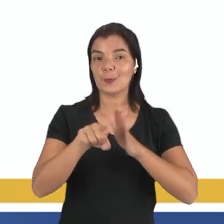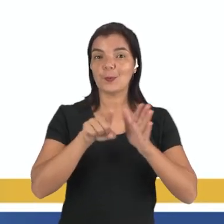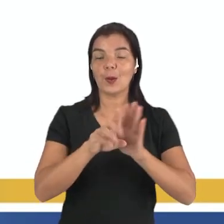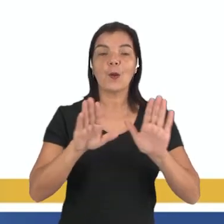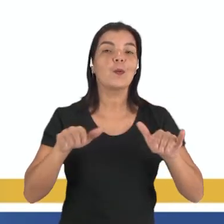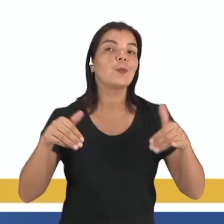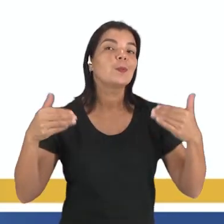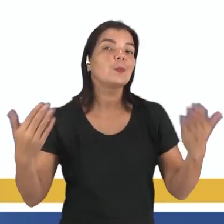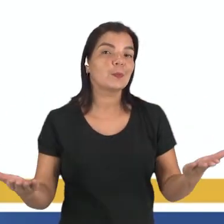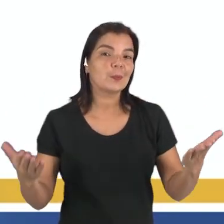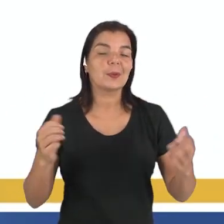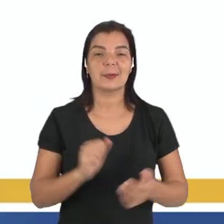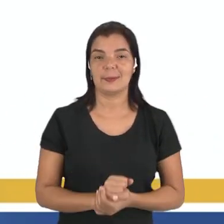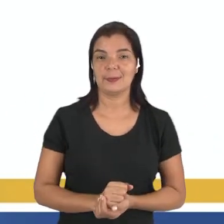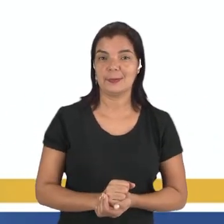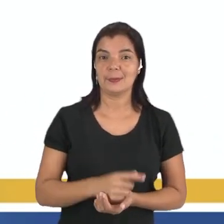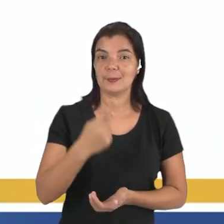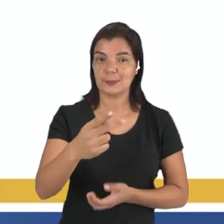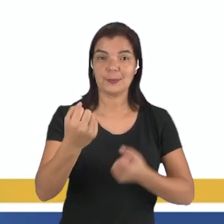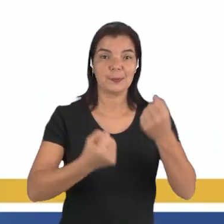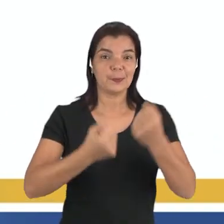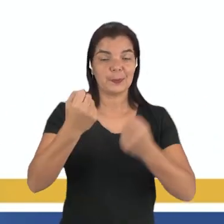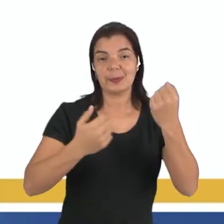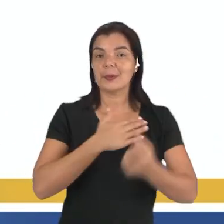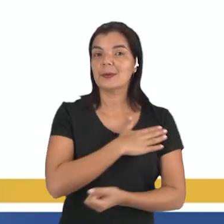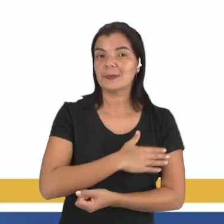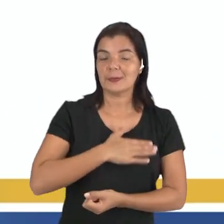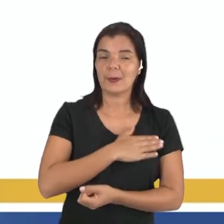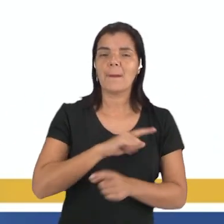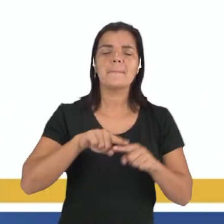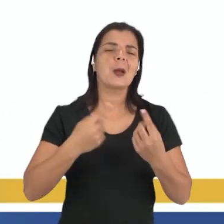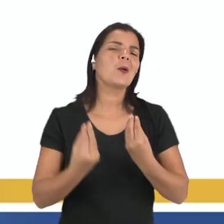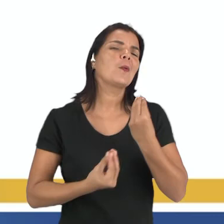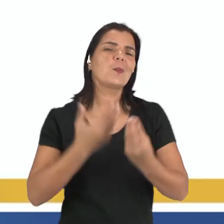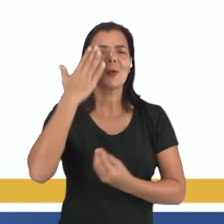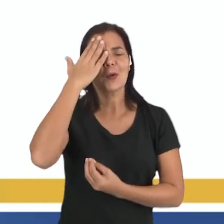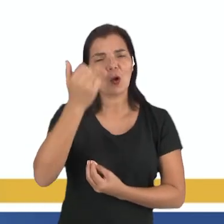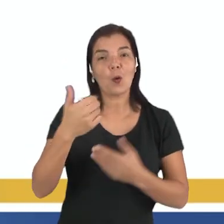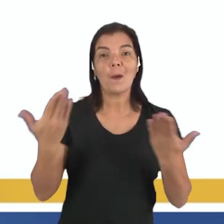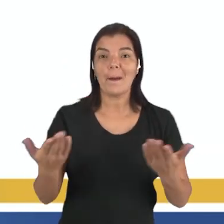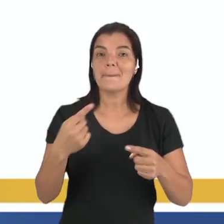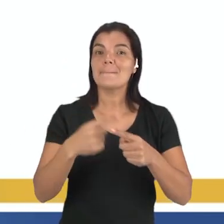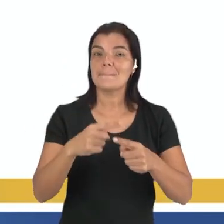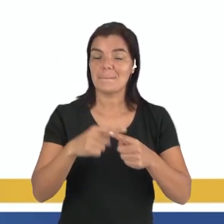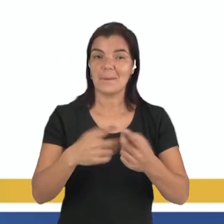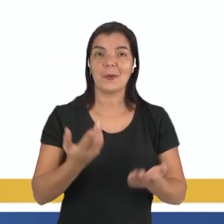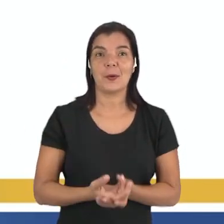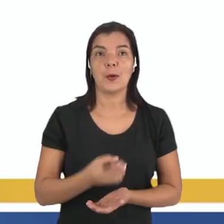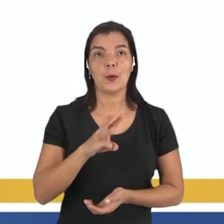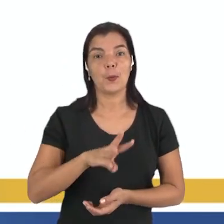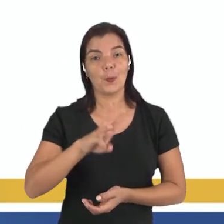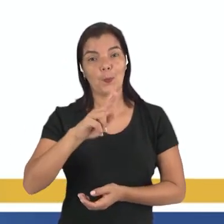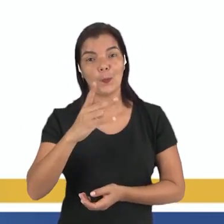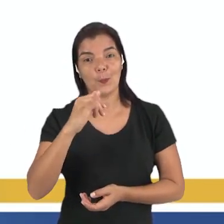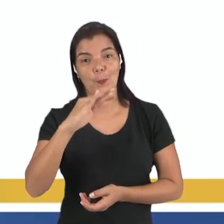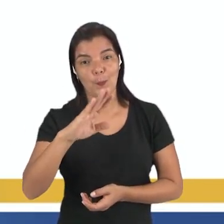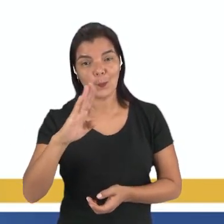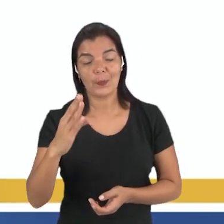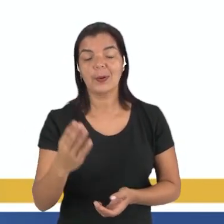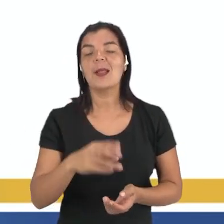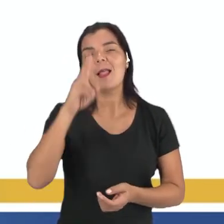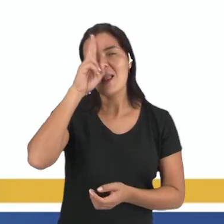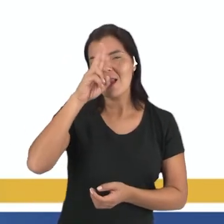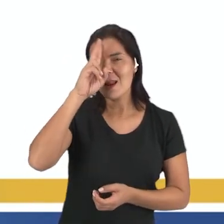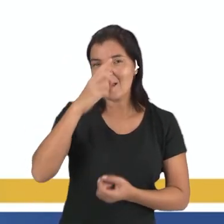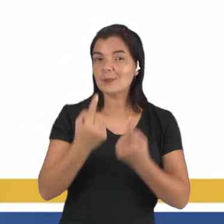o qual. Qual é o seu carro favorito? Mas como é que eu vou saber se eu vou usar o qual? O what ou o qual? O which? Lembra